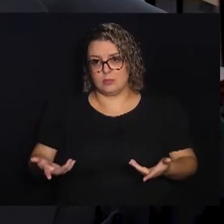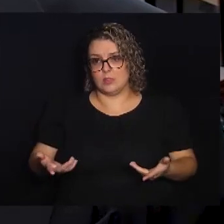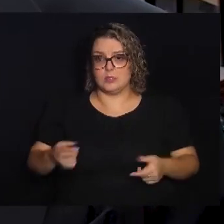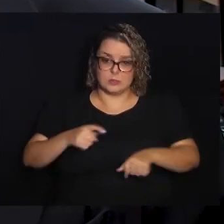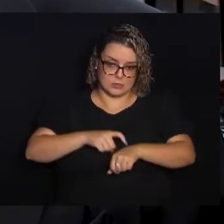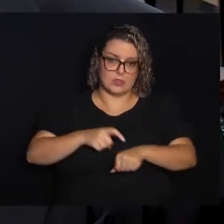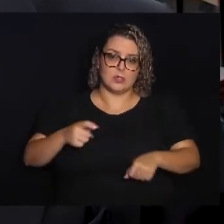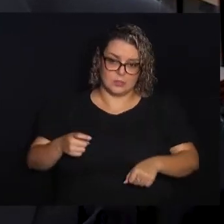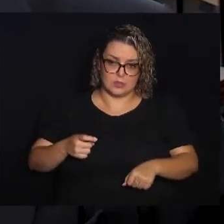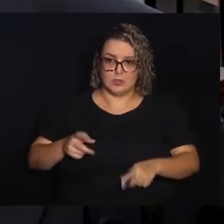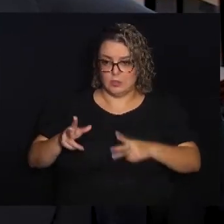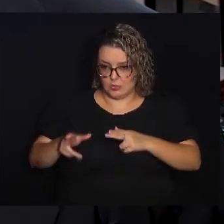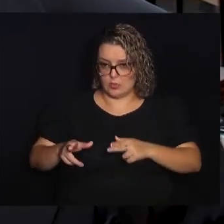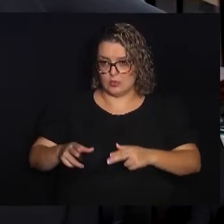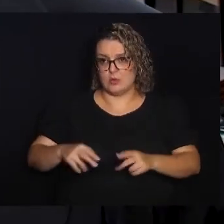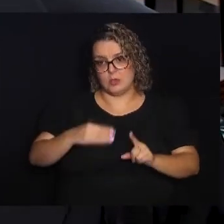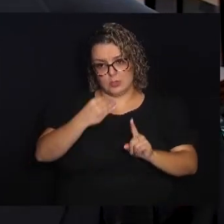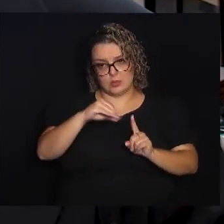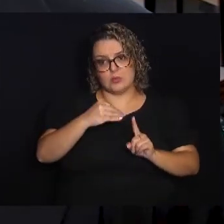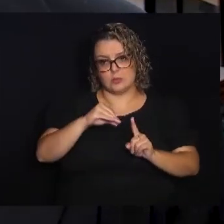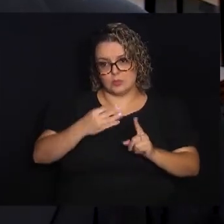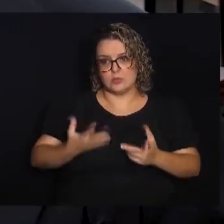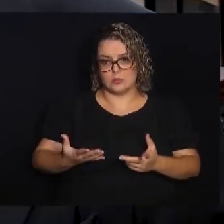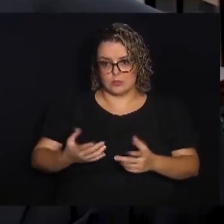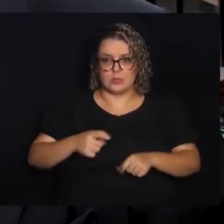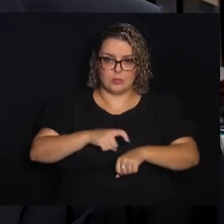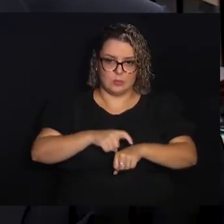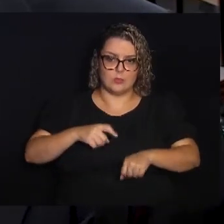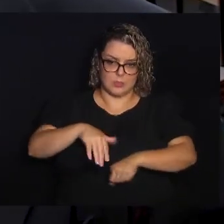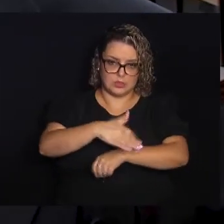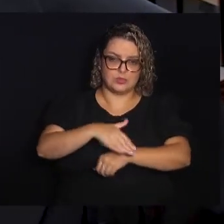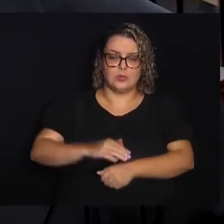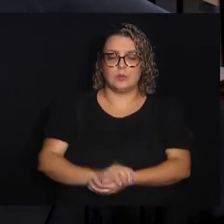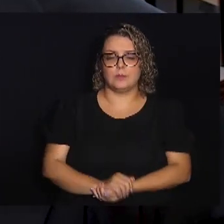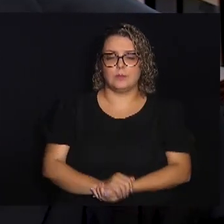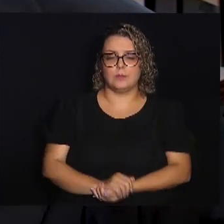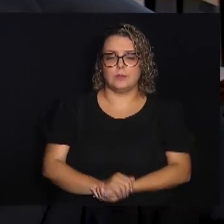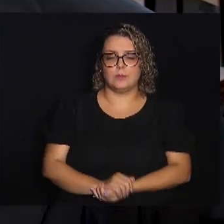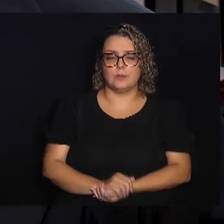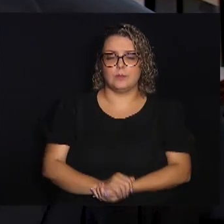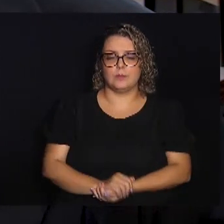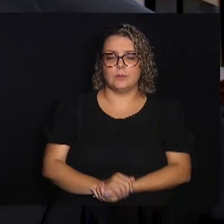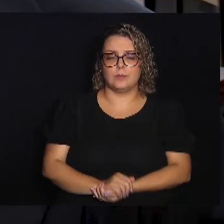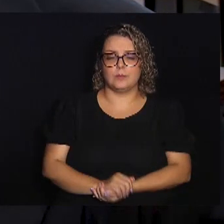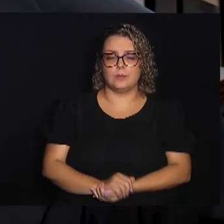pessoas, nesse caso, em condições de vulnerabilidade, em situação de rua.